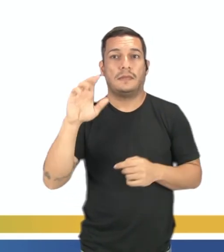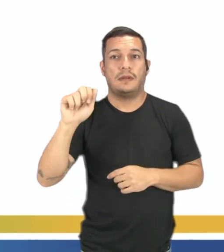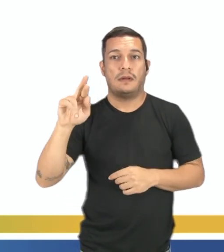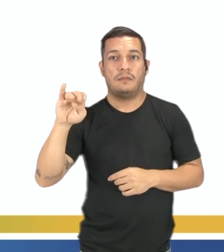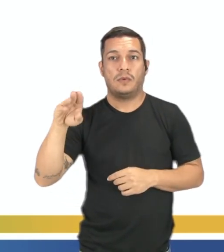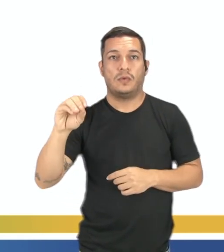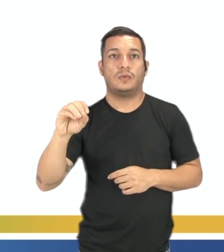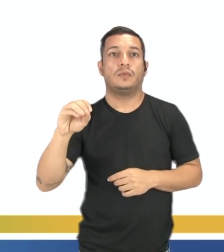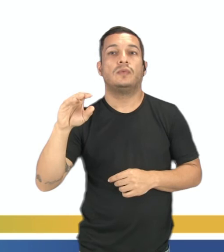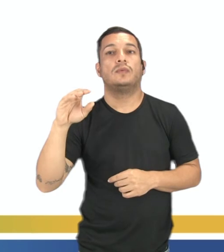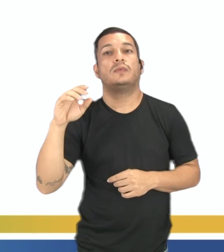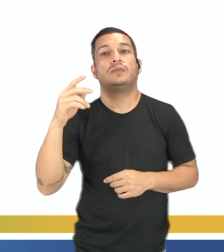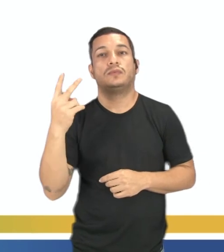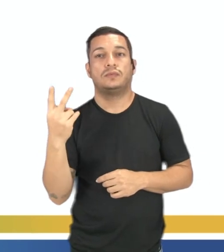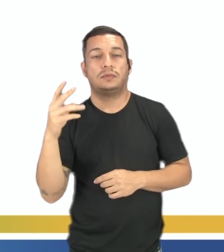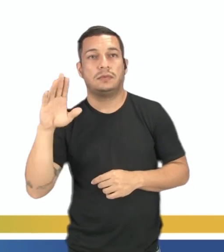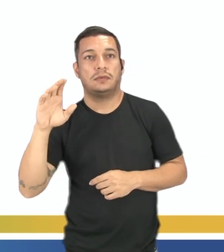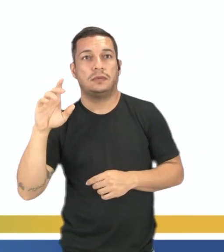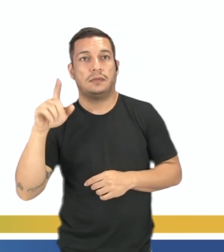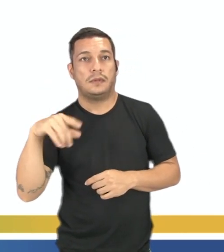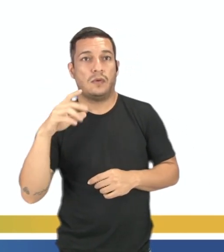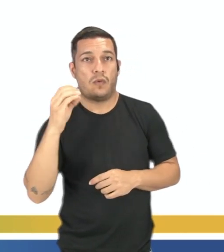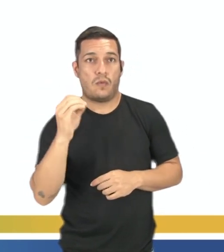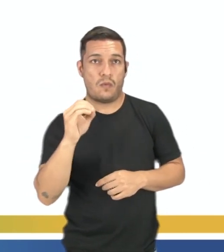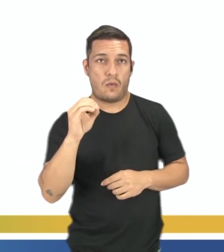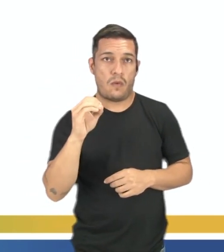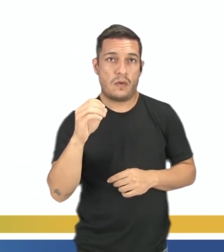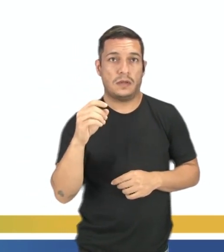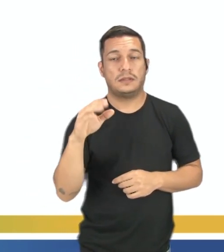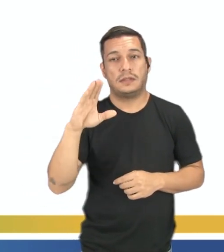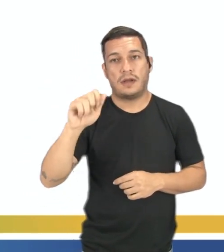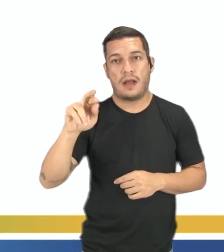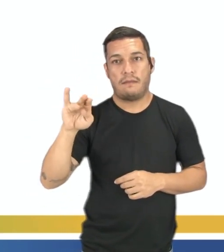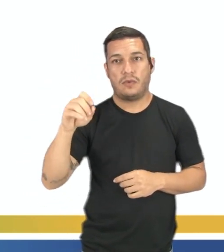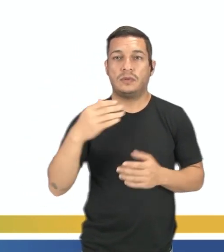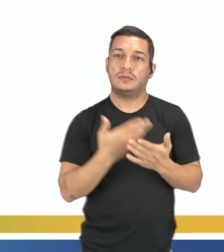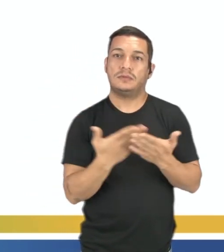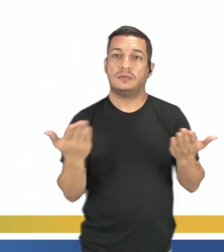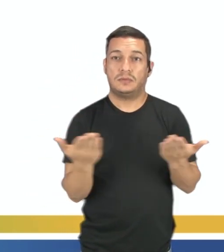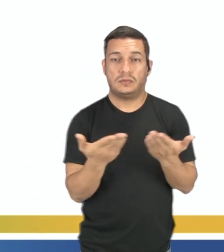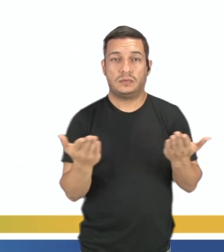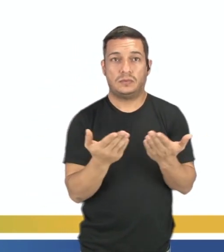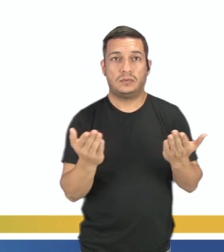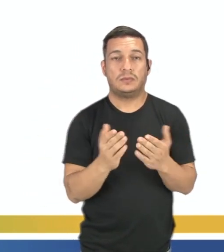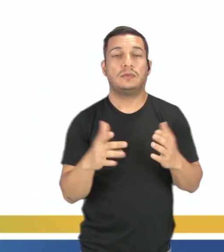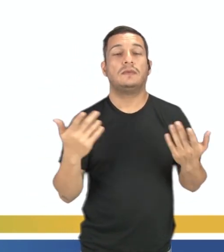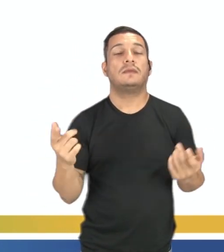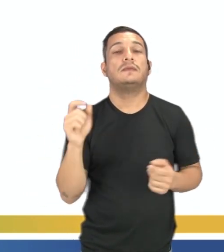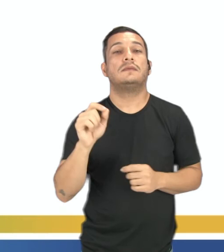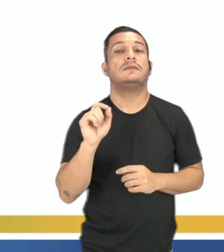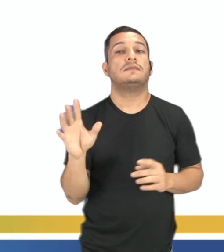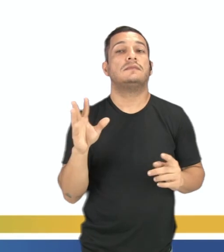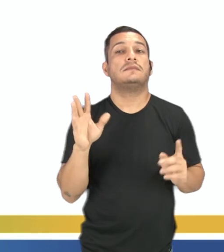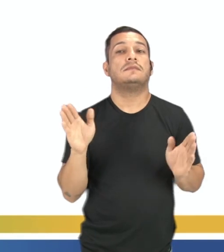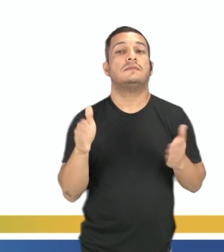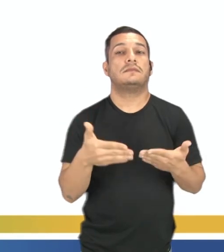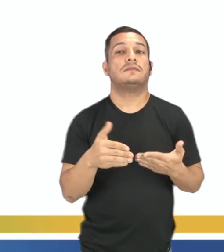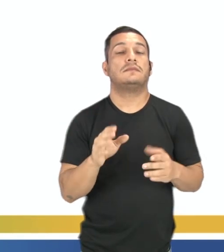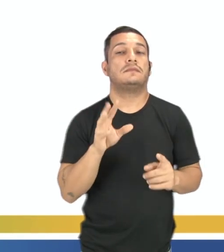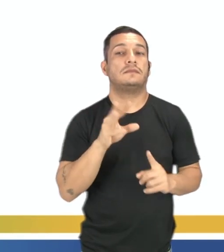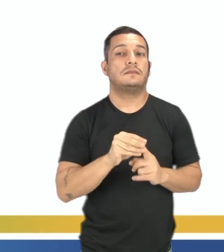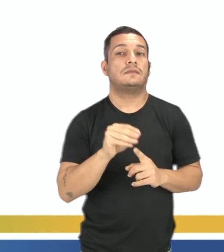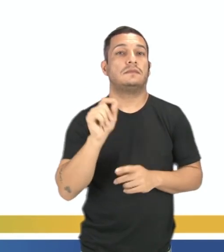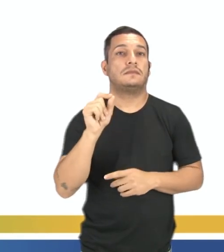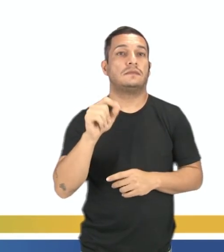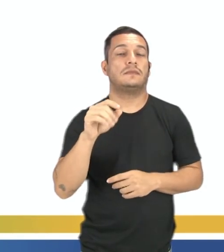carbono carbono o ó entre dois carbonos eu estudei hoje qual é a nossa função orgânica